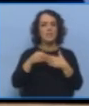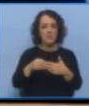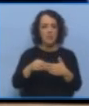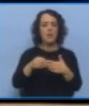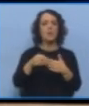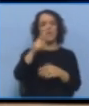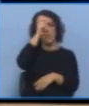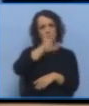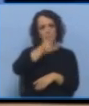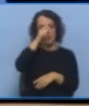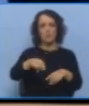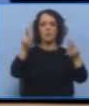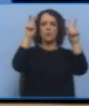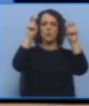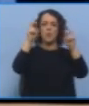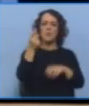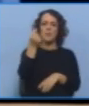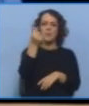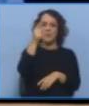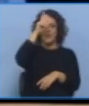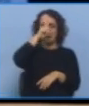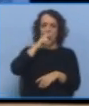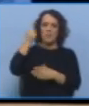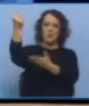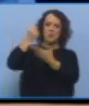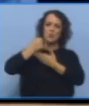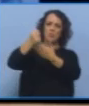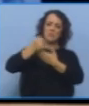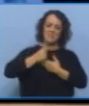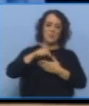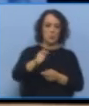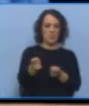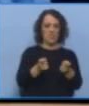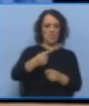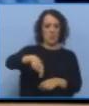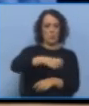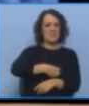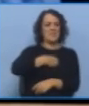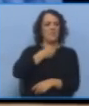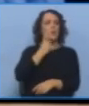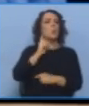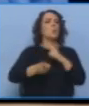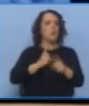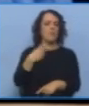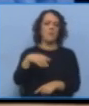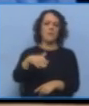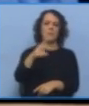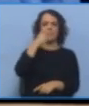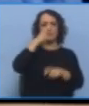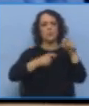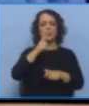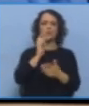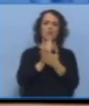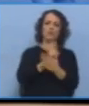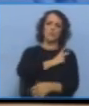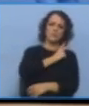subsidiariedade, que é uma palavra difícil de entender na gestão. O que é que isto significa? E, portanto, vamos ter universitários,